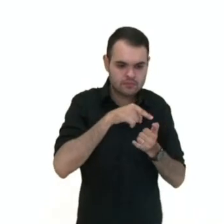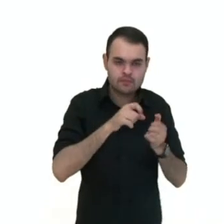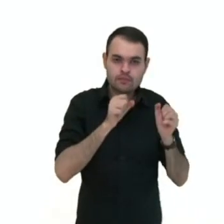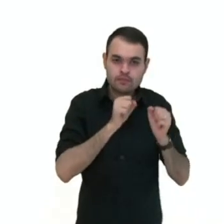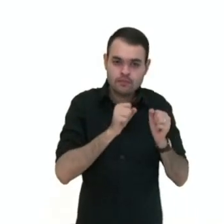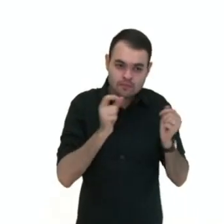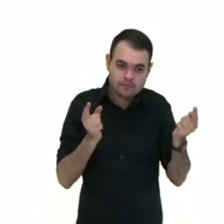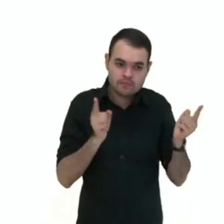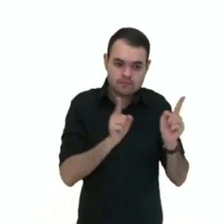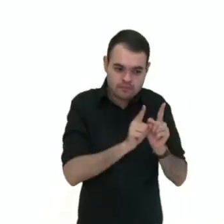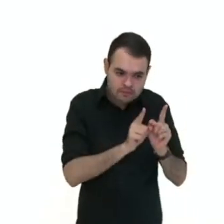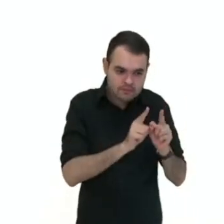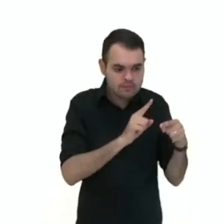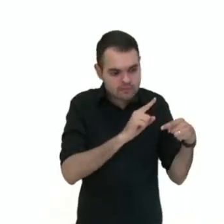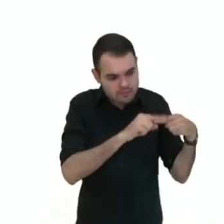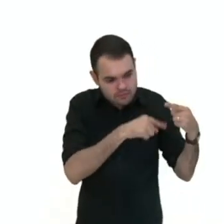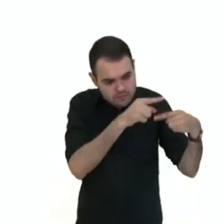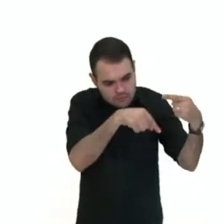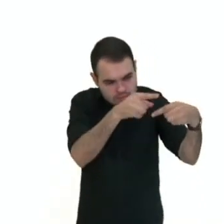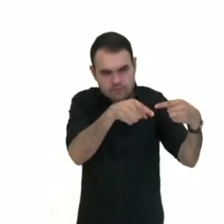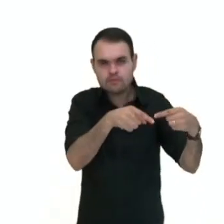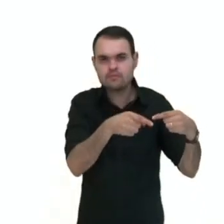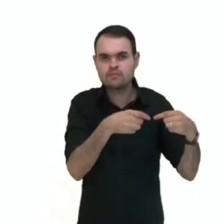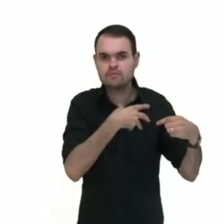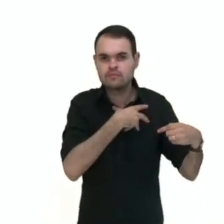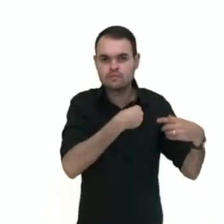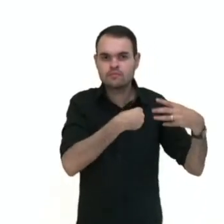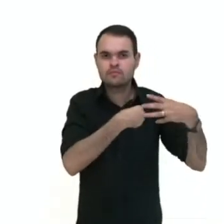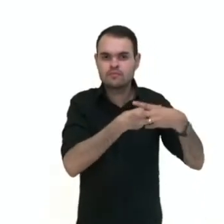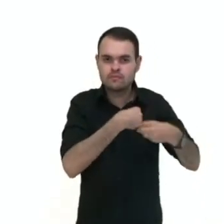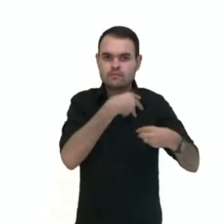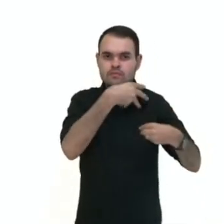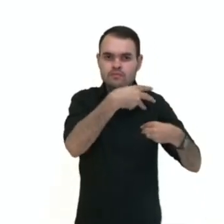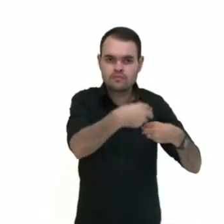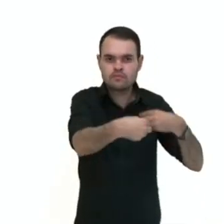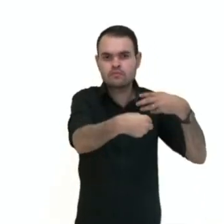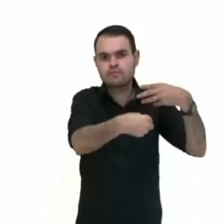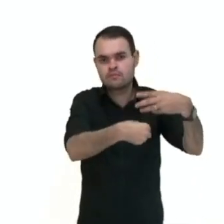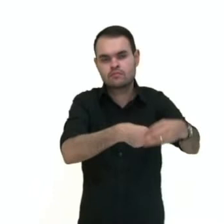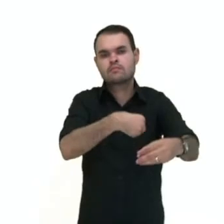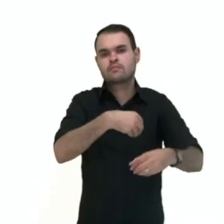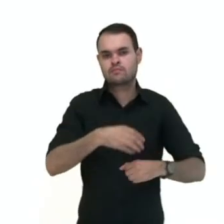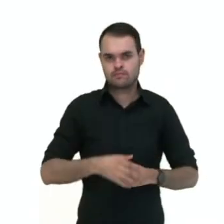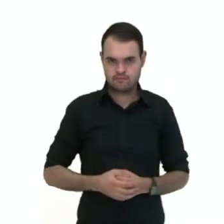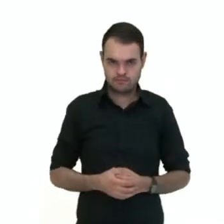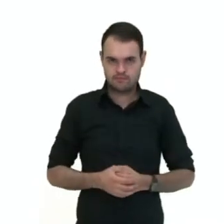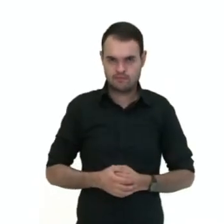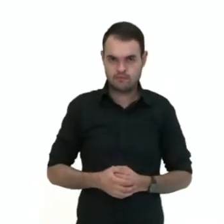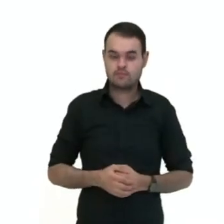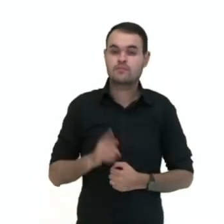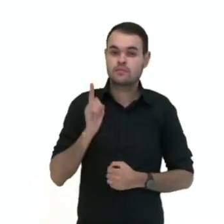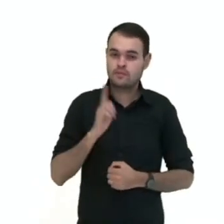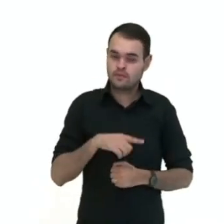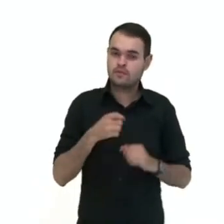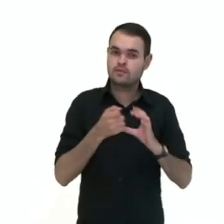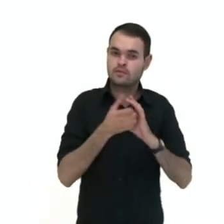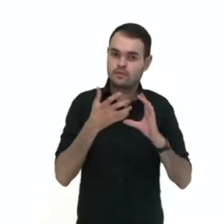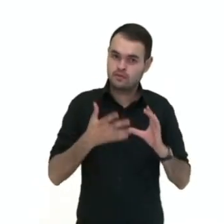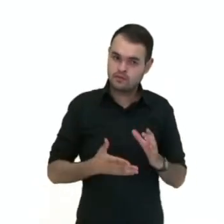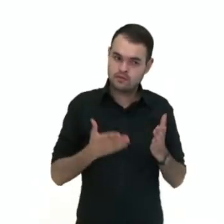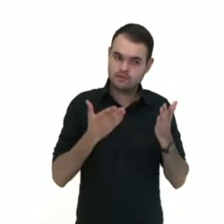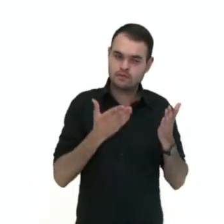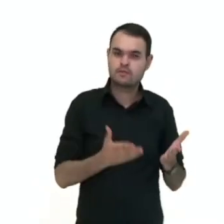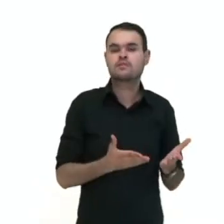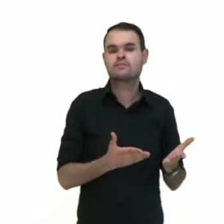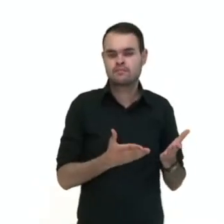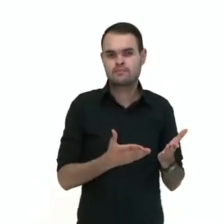se reproduzir gerando descendentes férteis. Então, é uma outra característica usada para